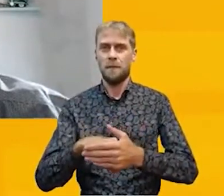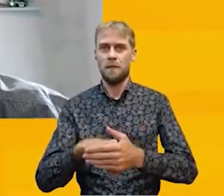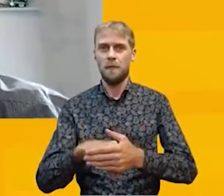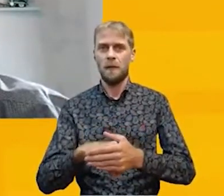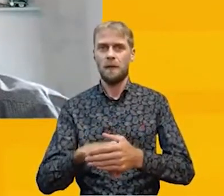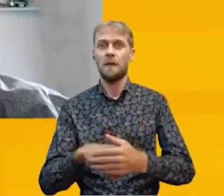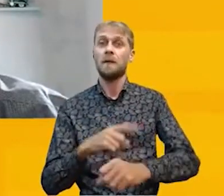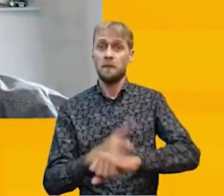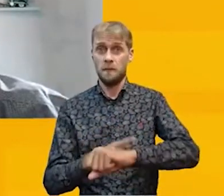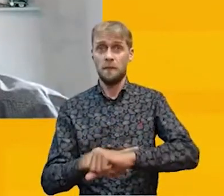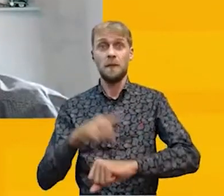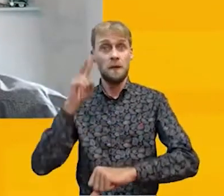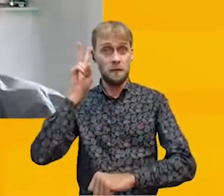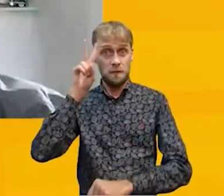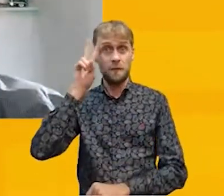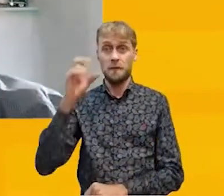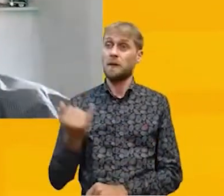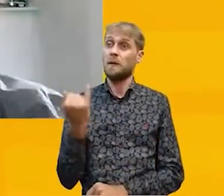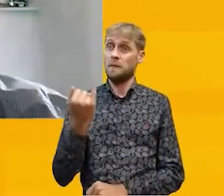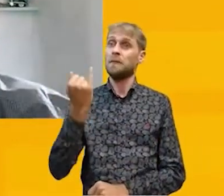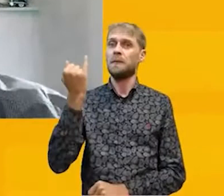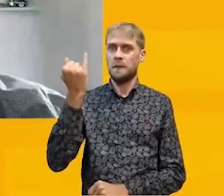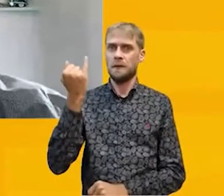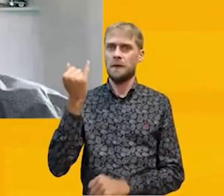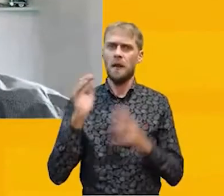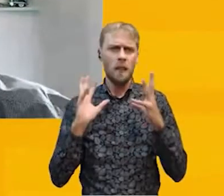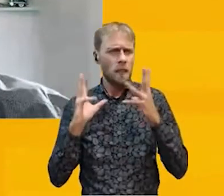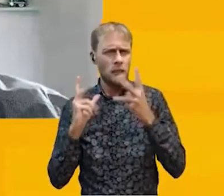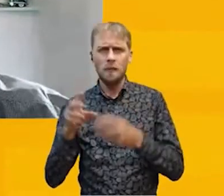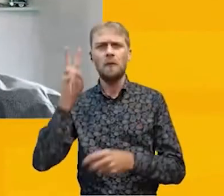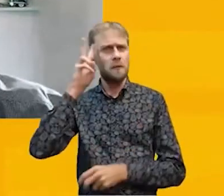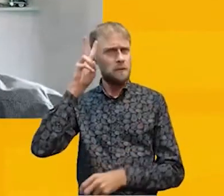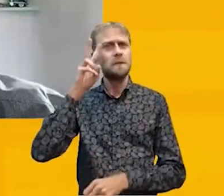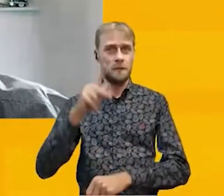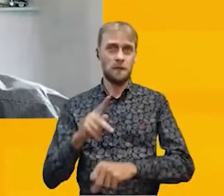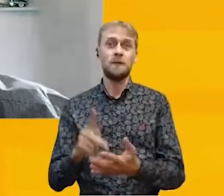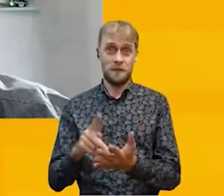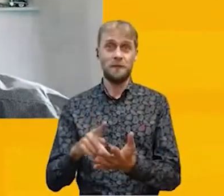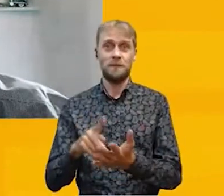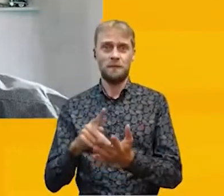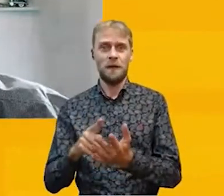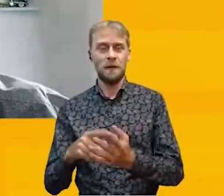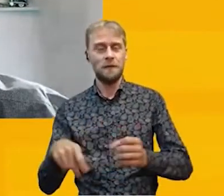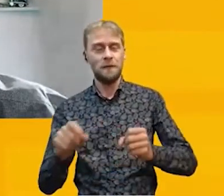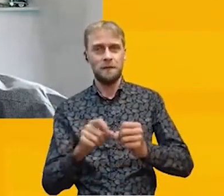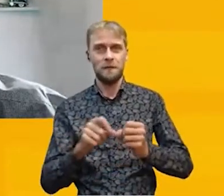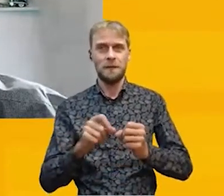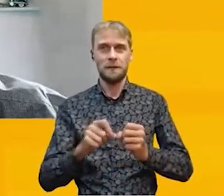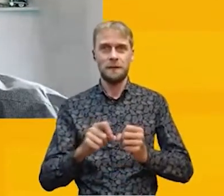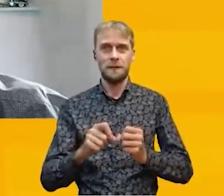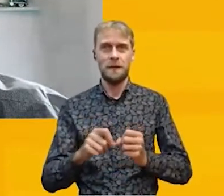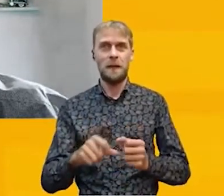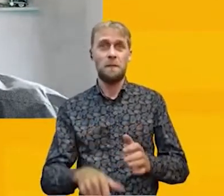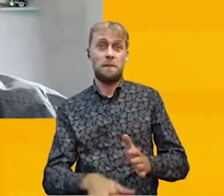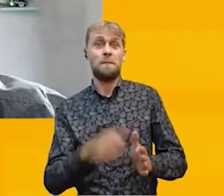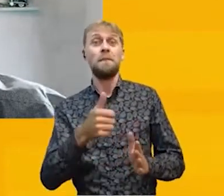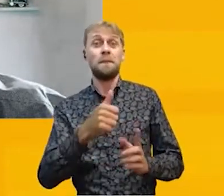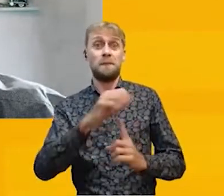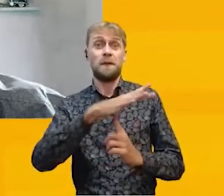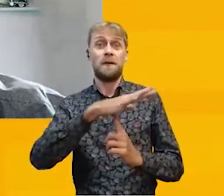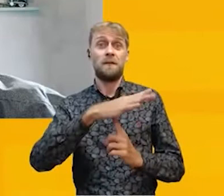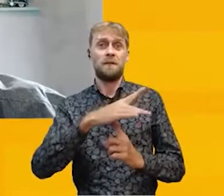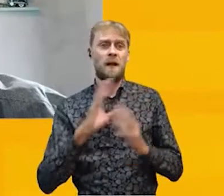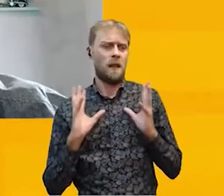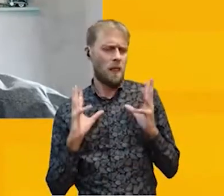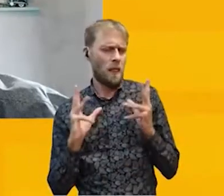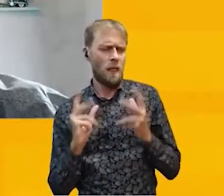que esse é um momento histórico para nós, como tudo tem sido histórico nessa realização da primeira feira